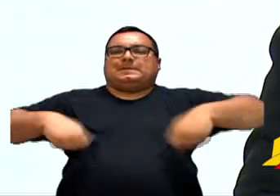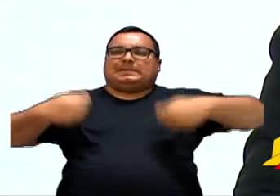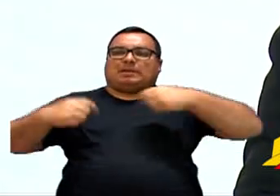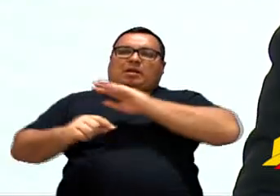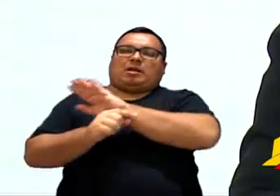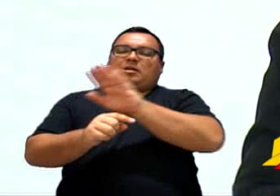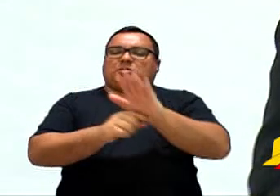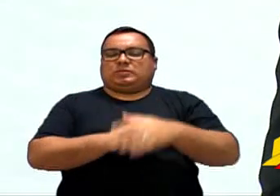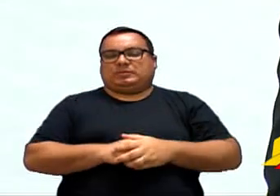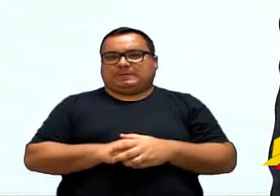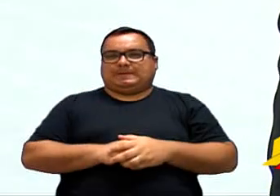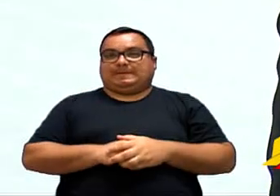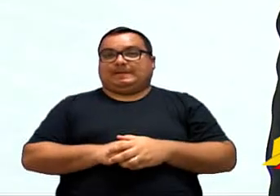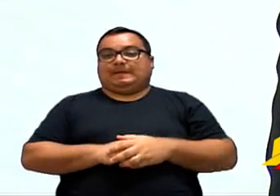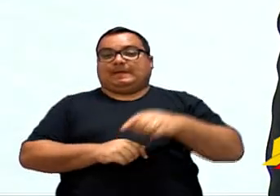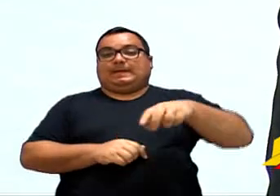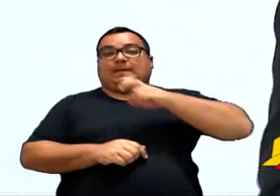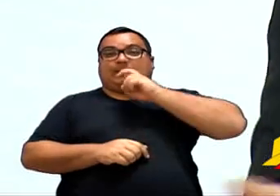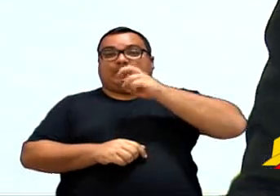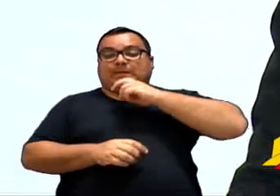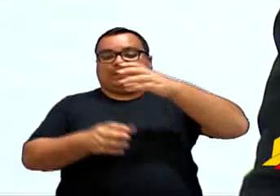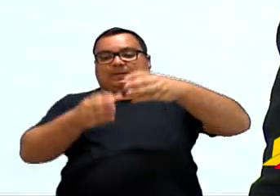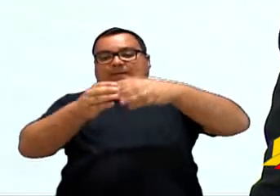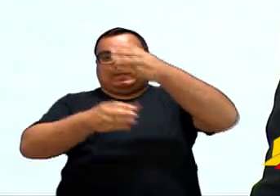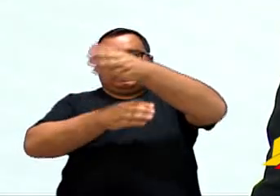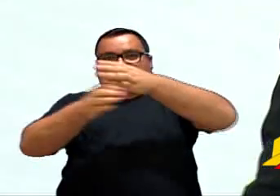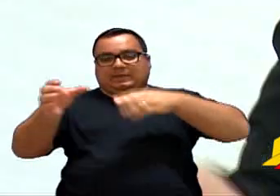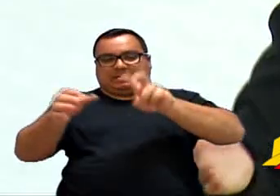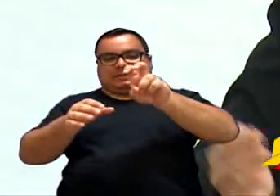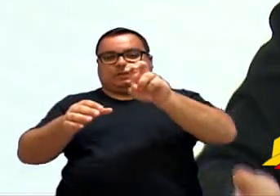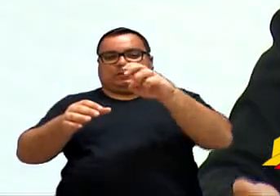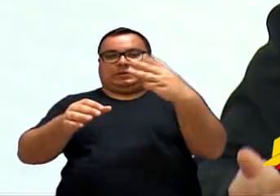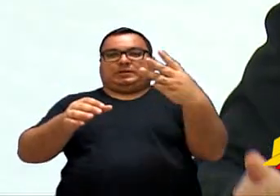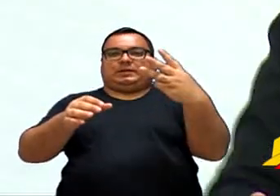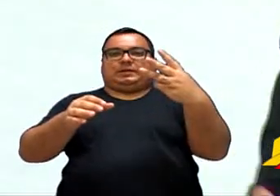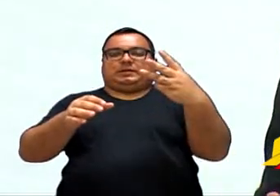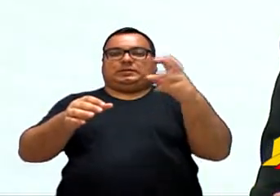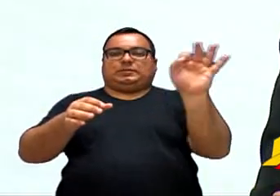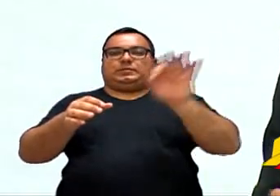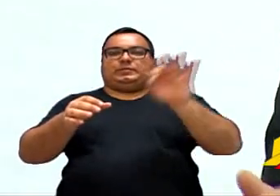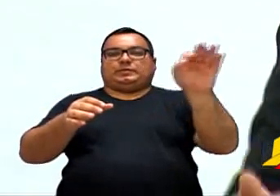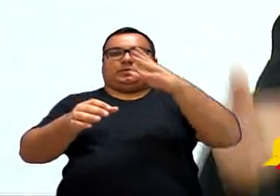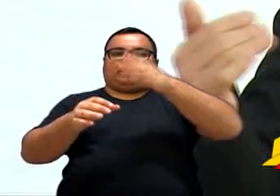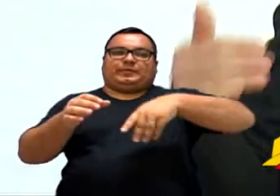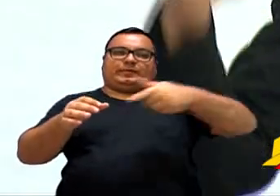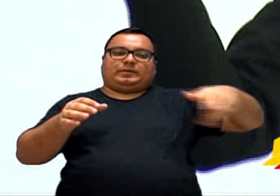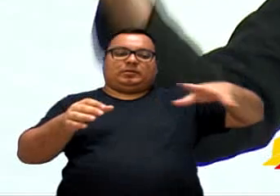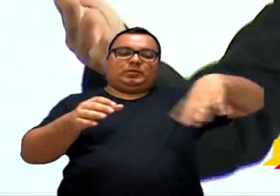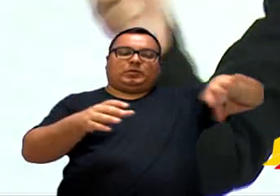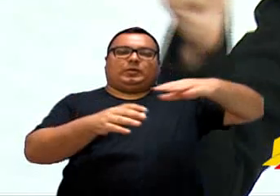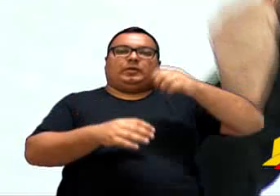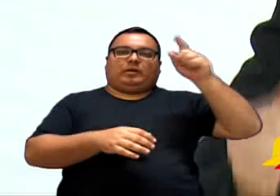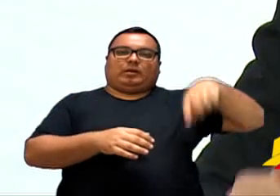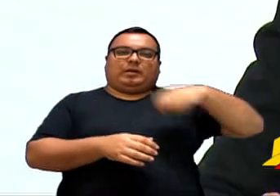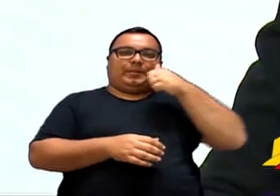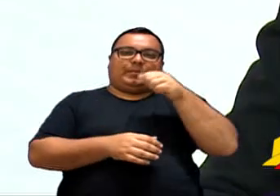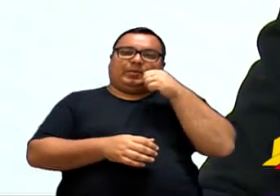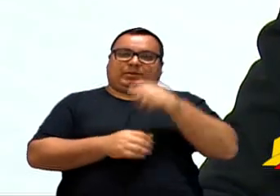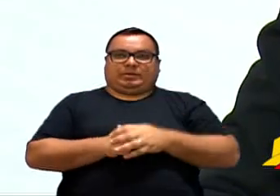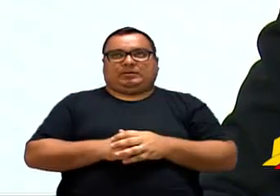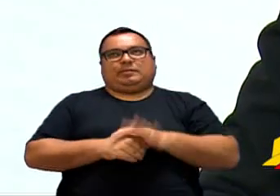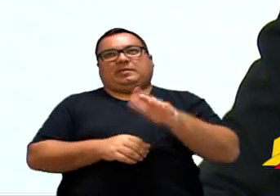nós temos 53% da população formada por mulheres. E você nós temos quase 700 mil